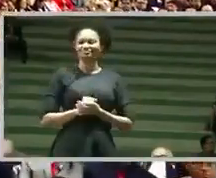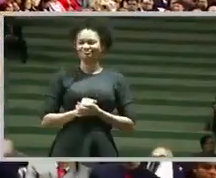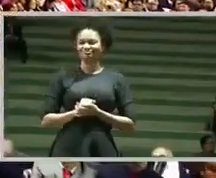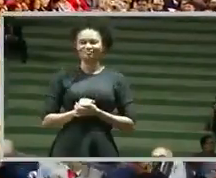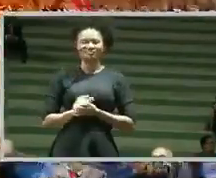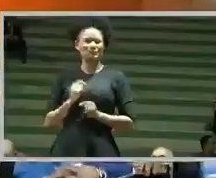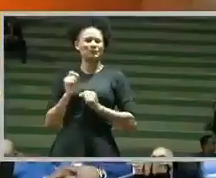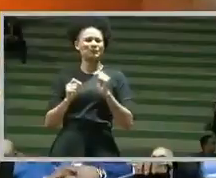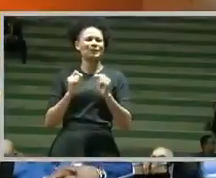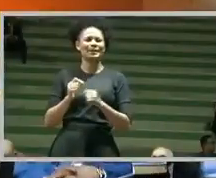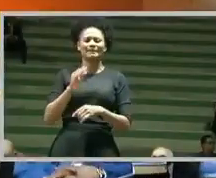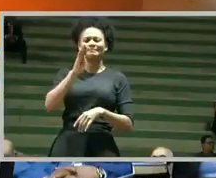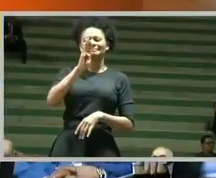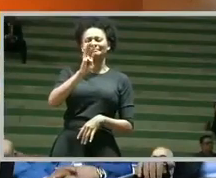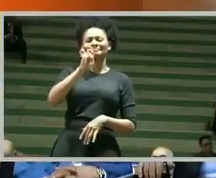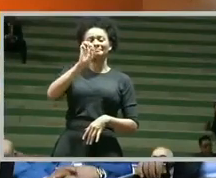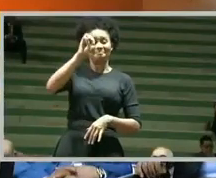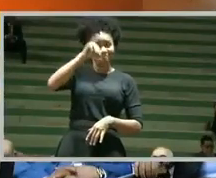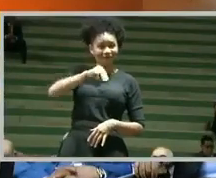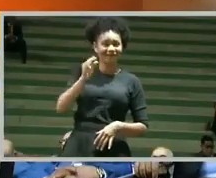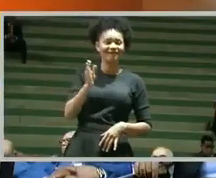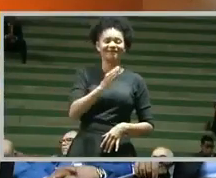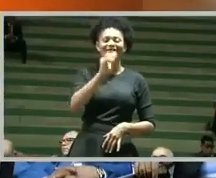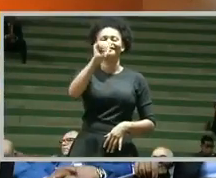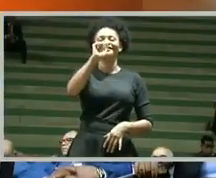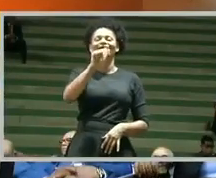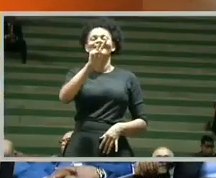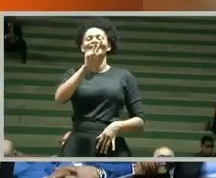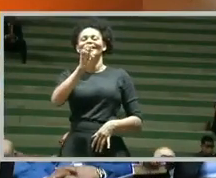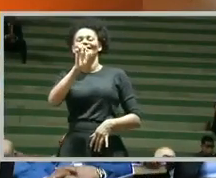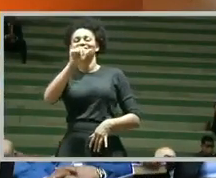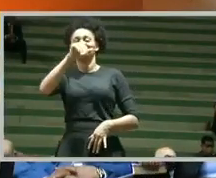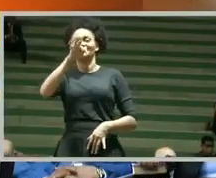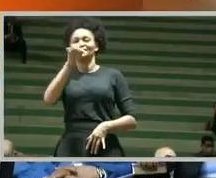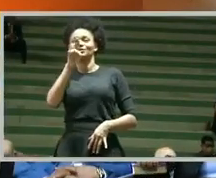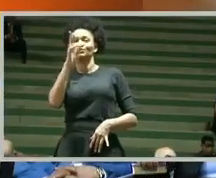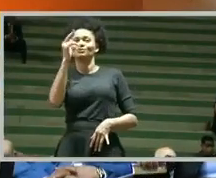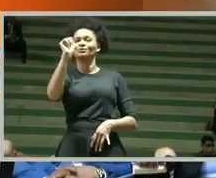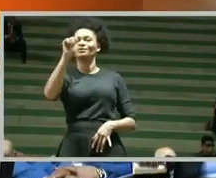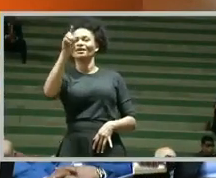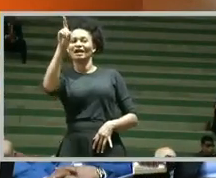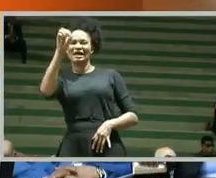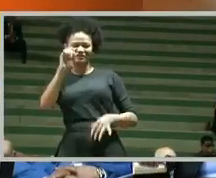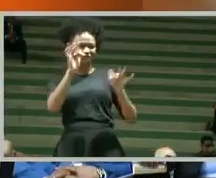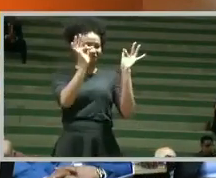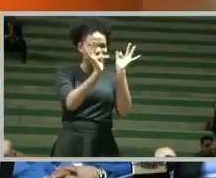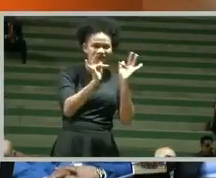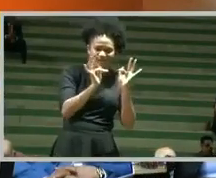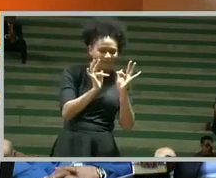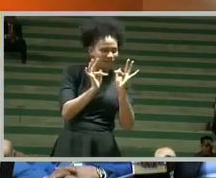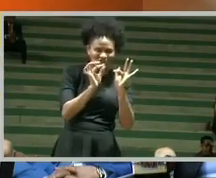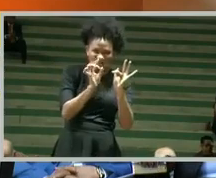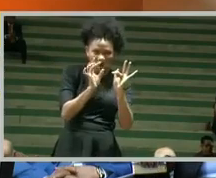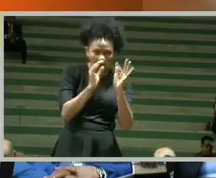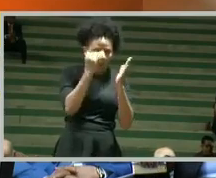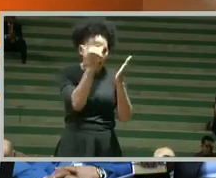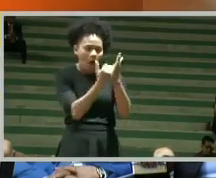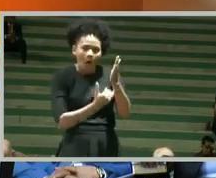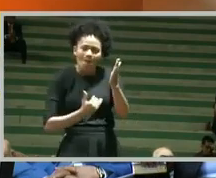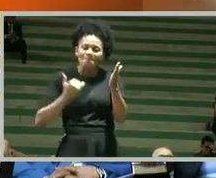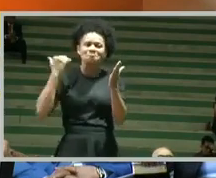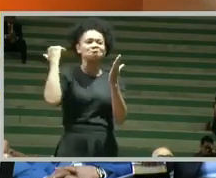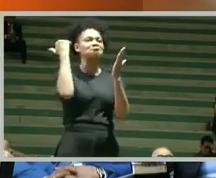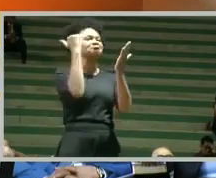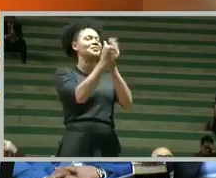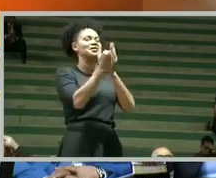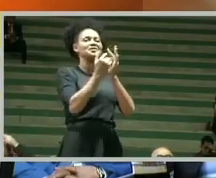E o que é ser bem-aventurado? Não é ser feliz, é ser mais que